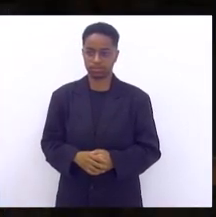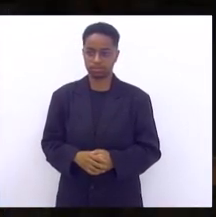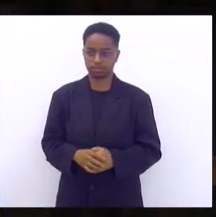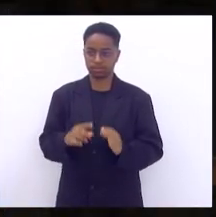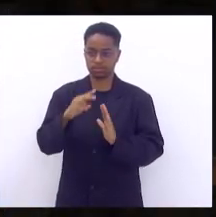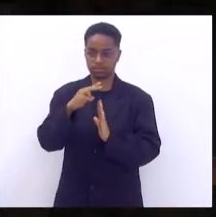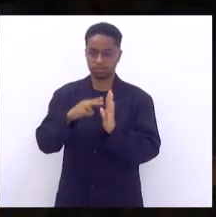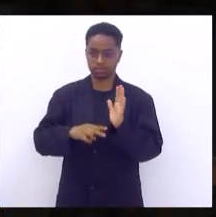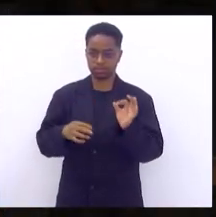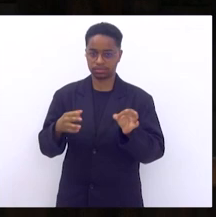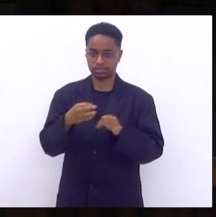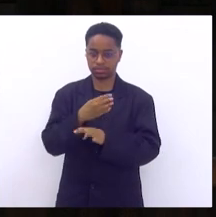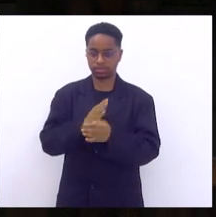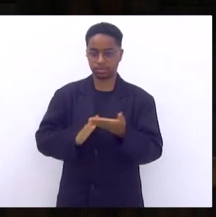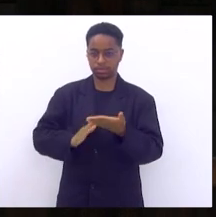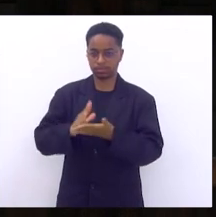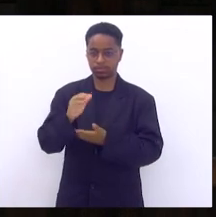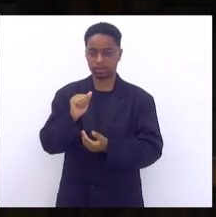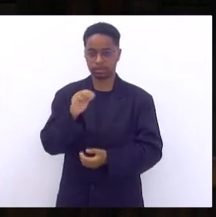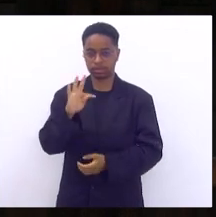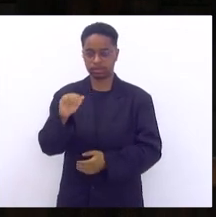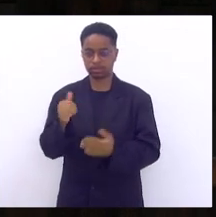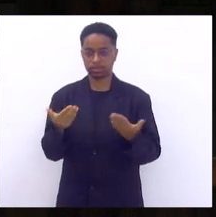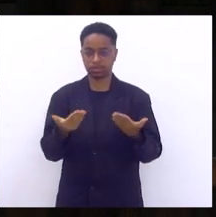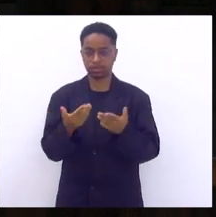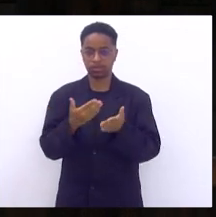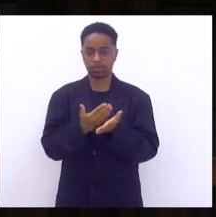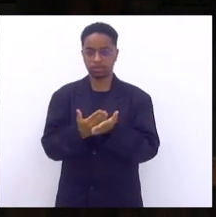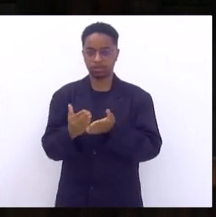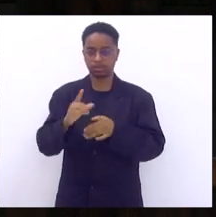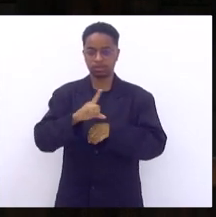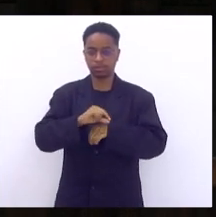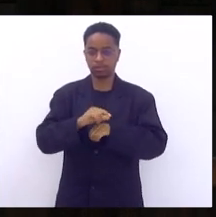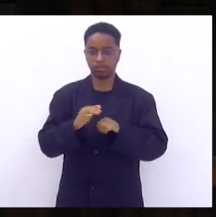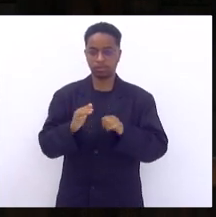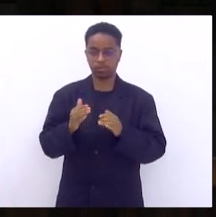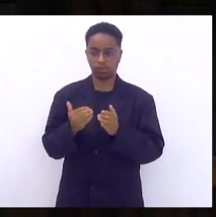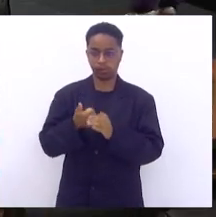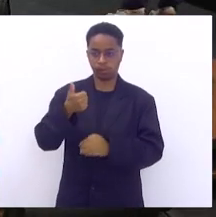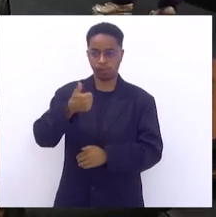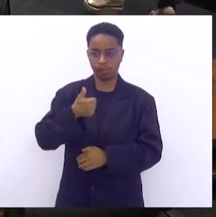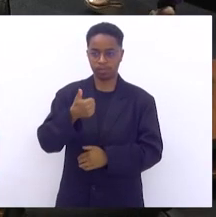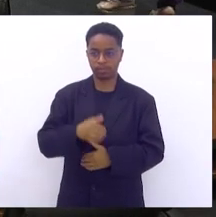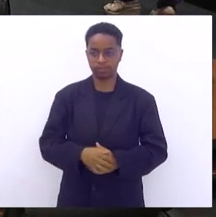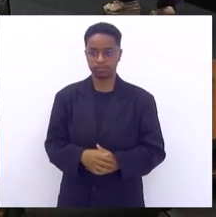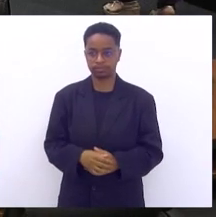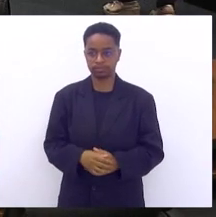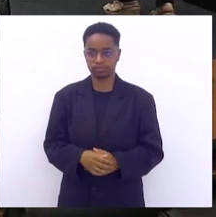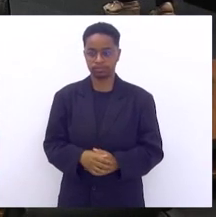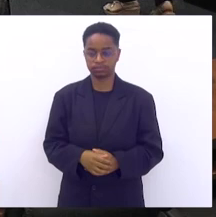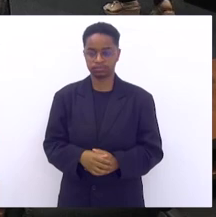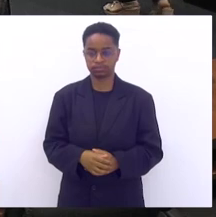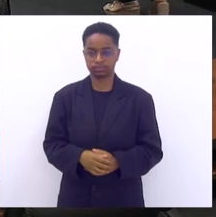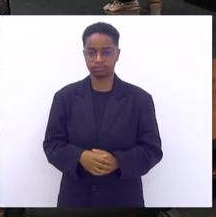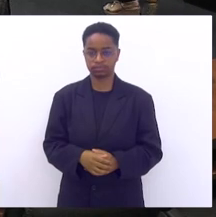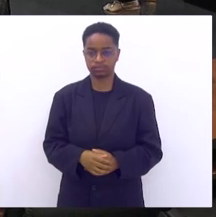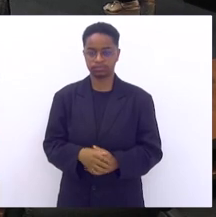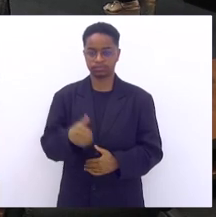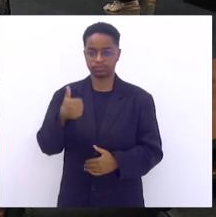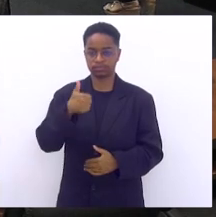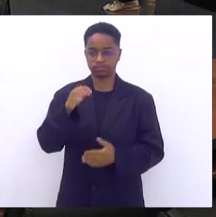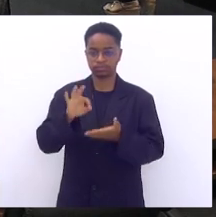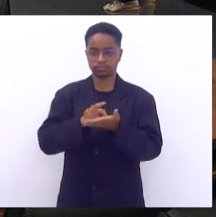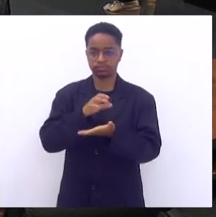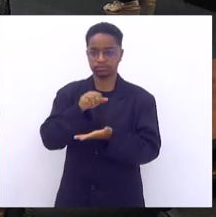Lida e aprovada a ata, passa-se ao expediente inicial. O primeiro orador inscrito